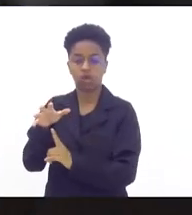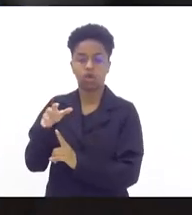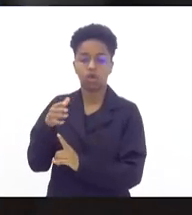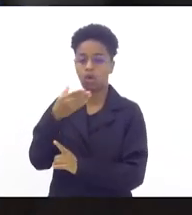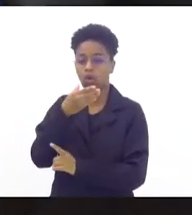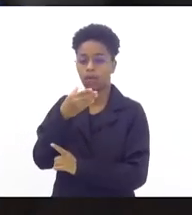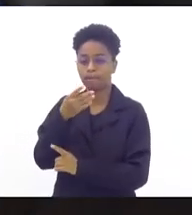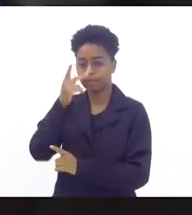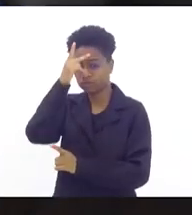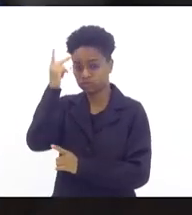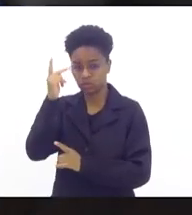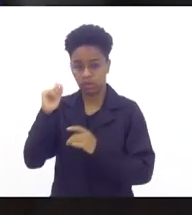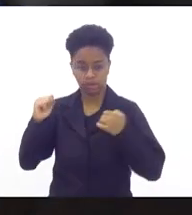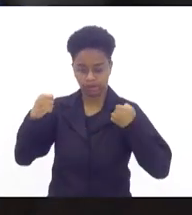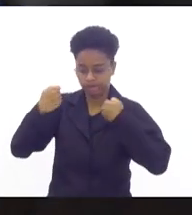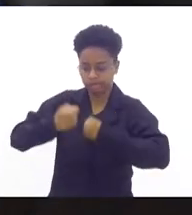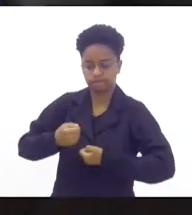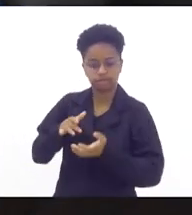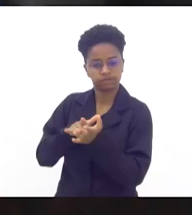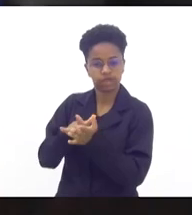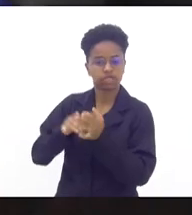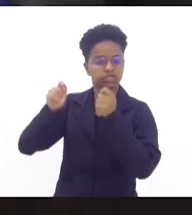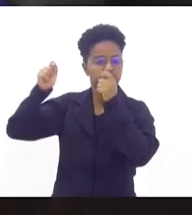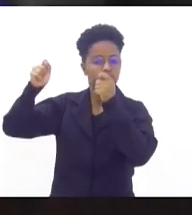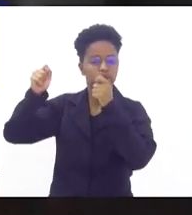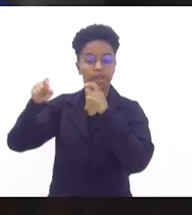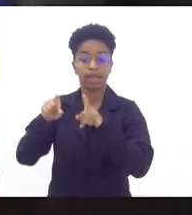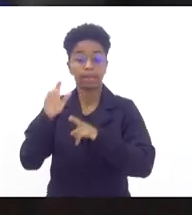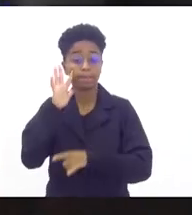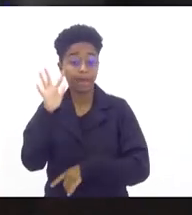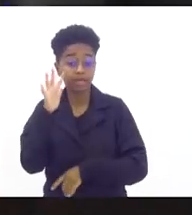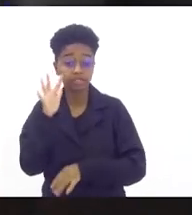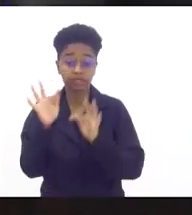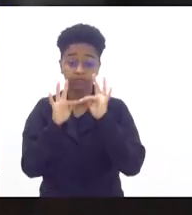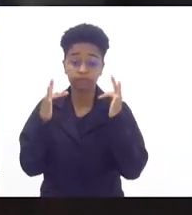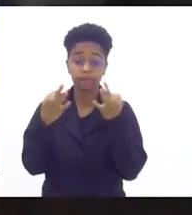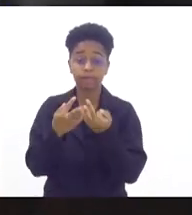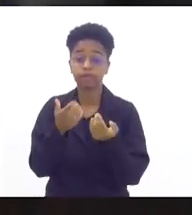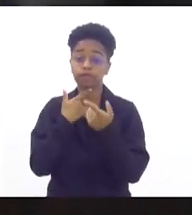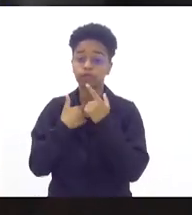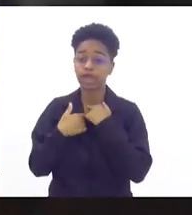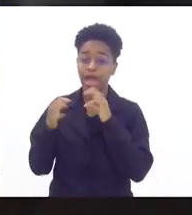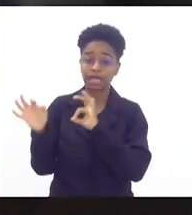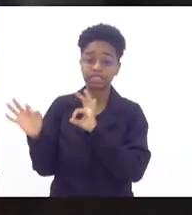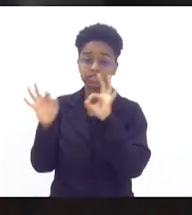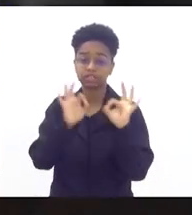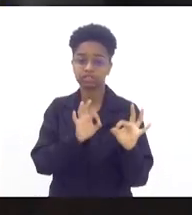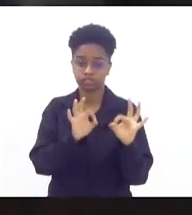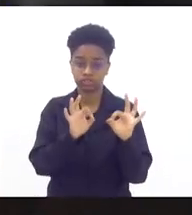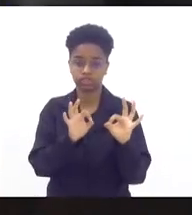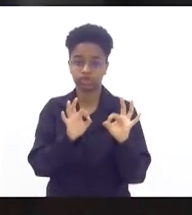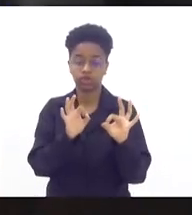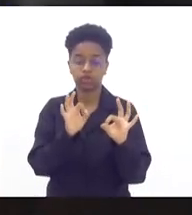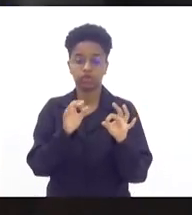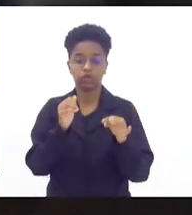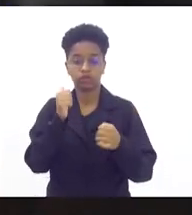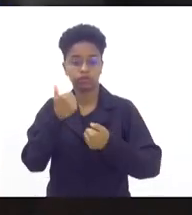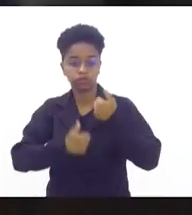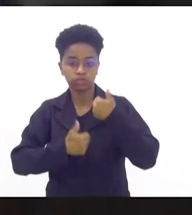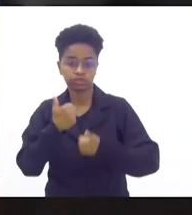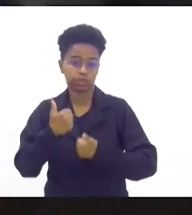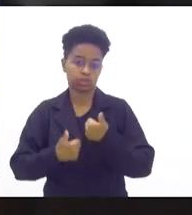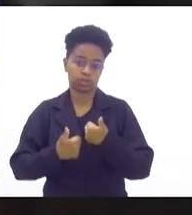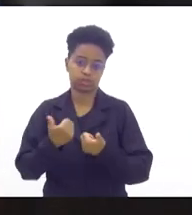torcedores em todo momento para as famílias que querem assistir um espetáculo